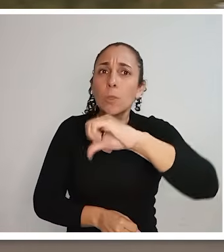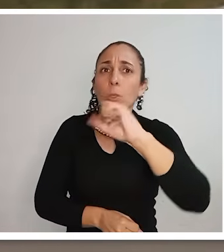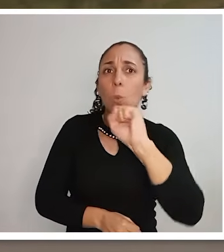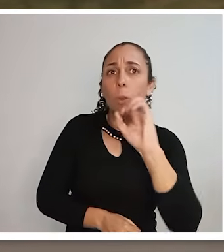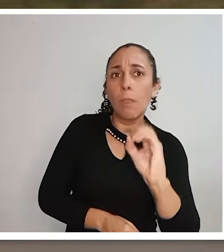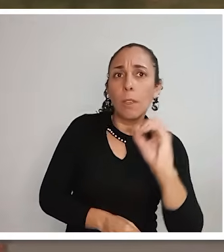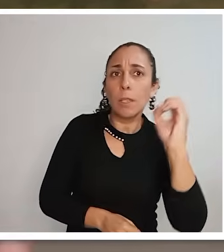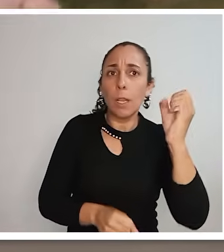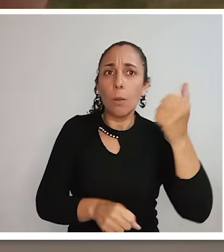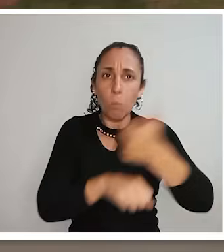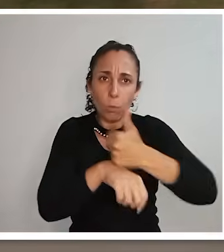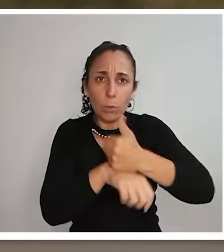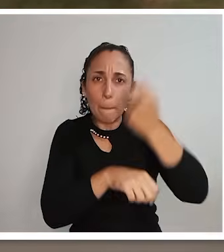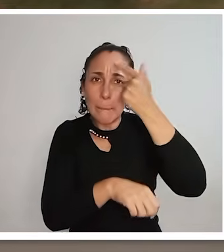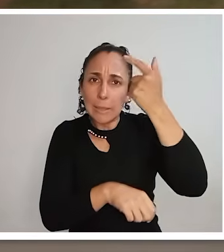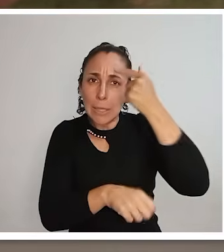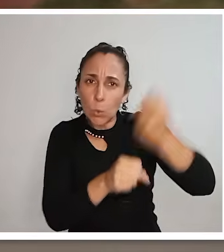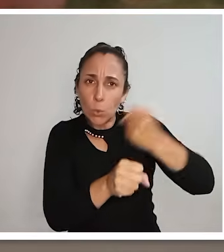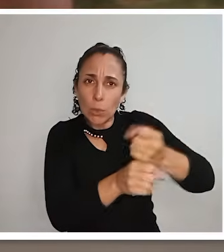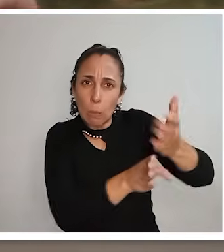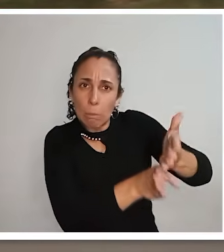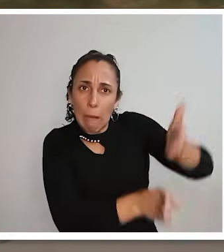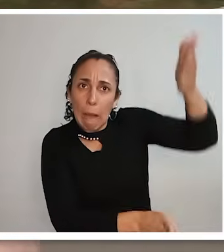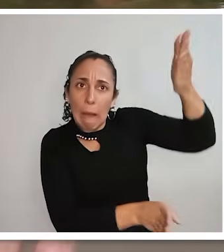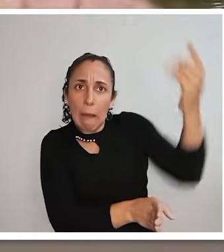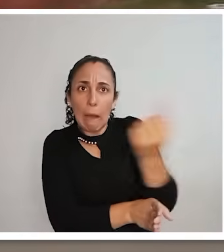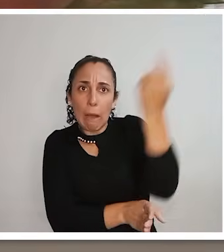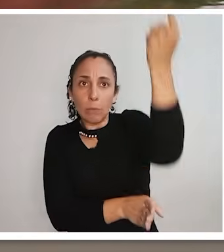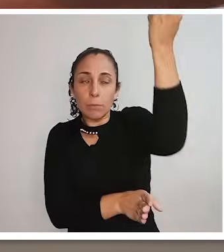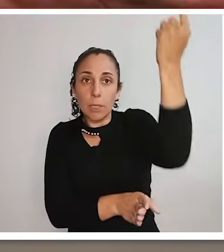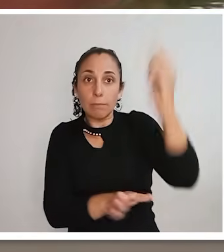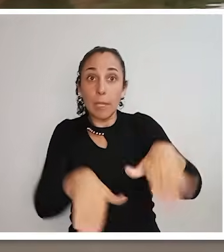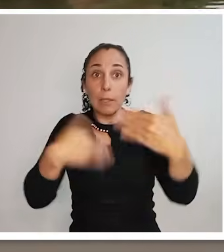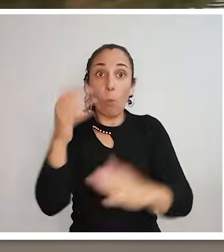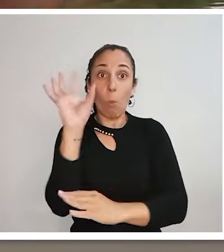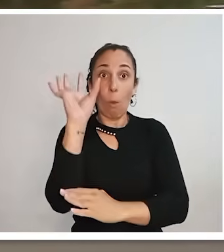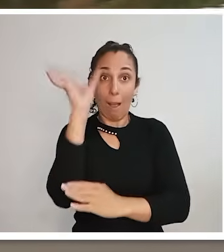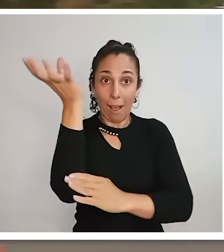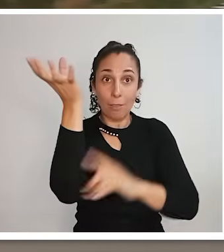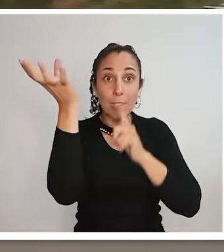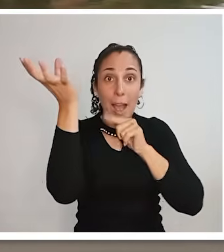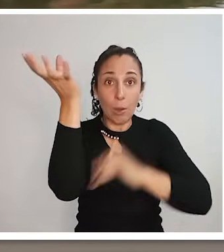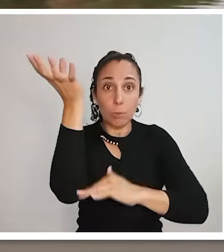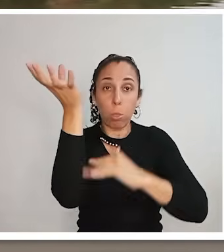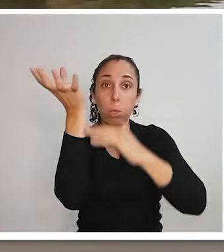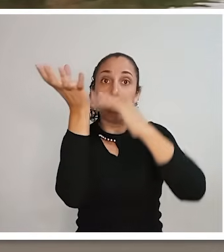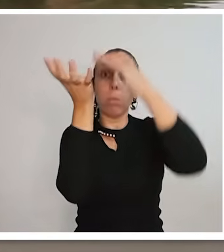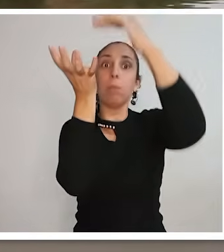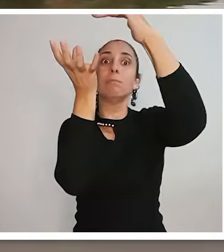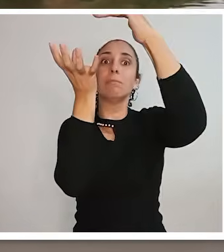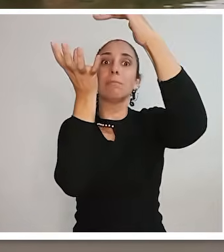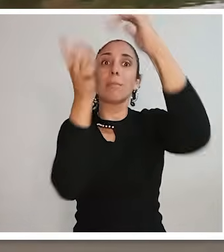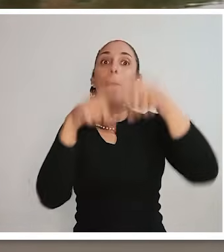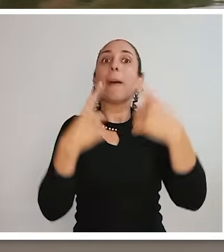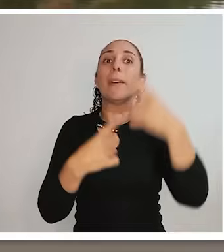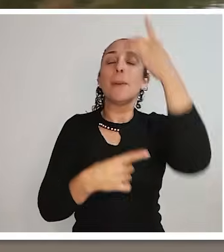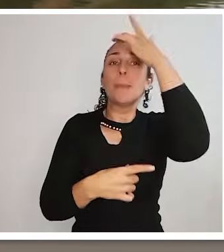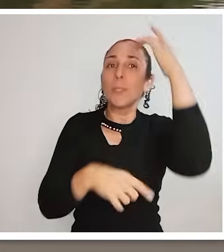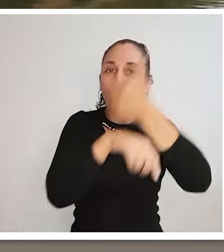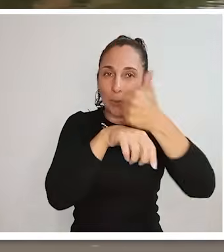foi considerado uma altura maior para a barragem. Com isso, com certeza a água estaria muito mais alta, estaria cobrindo toda essa parte que está